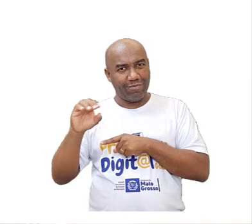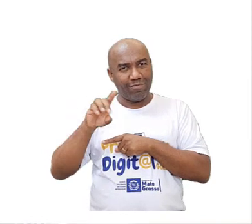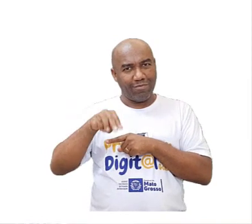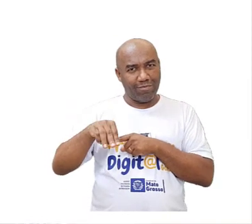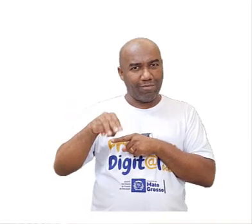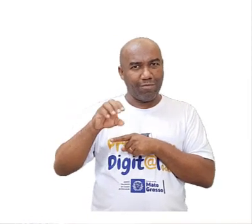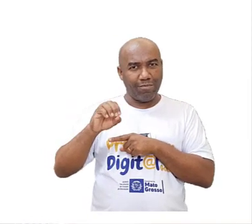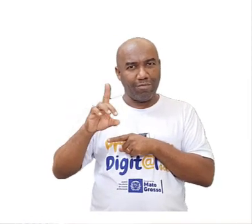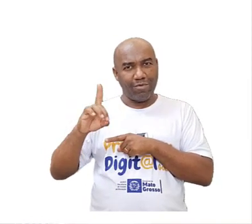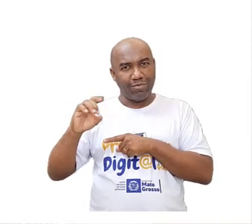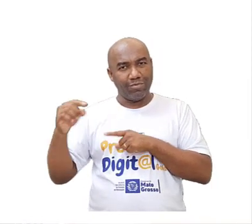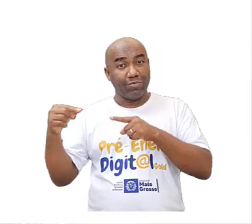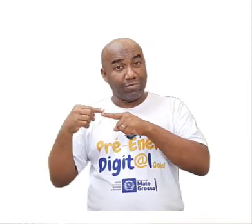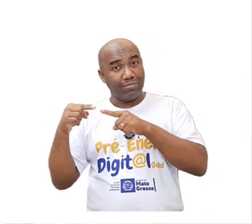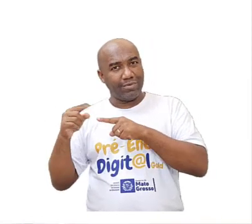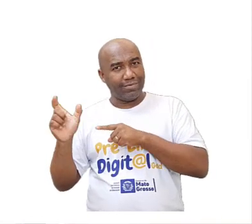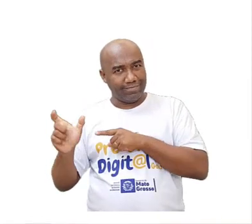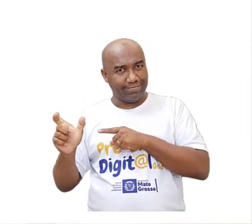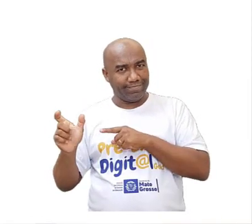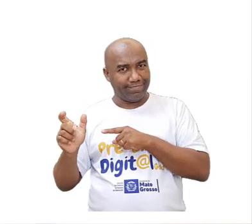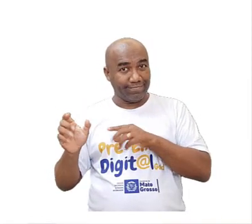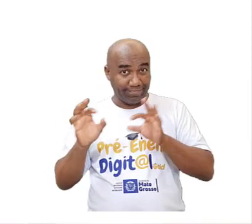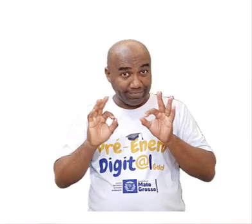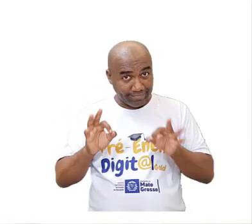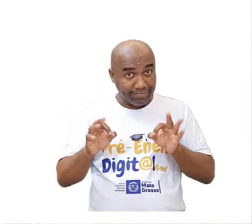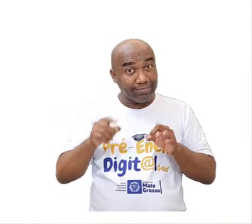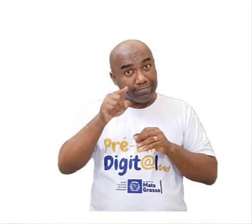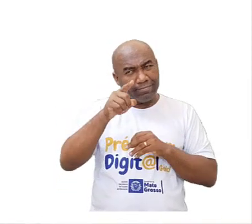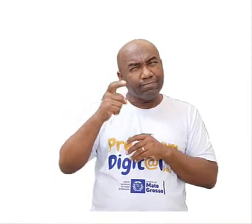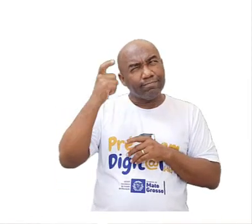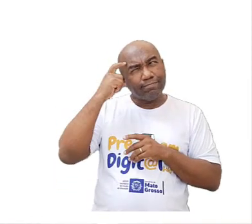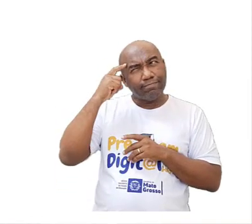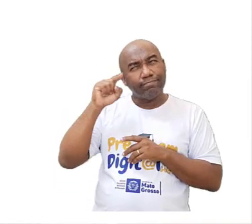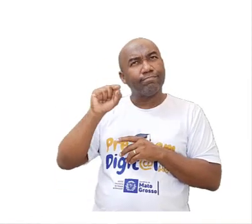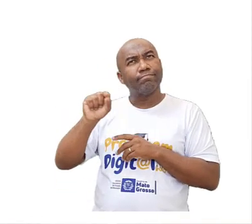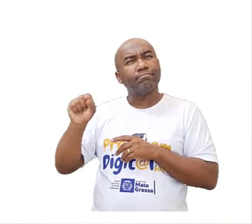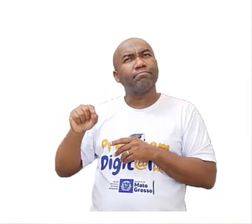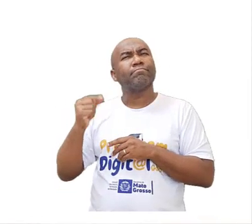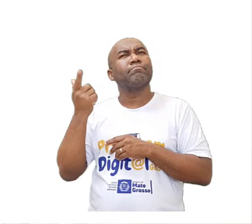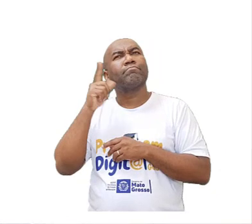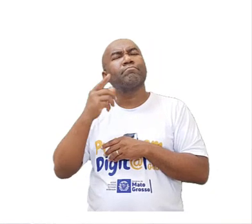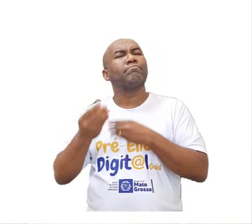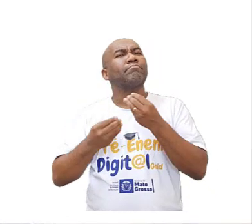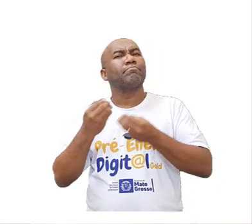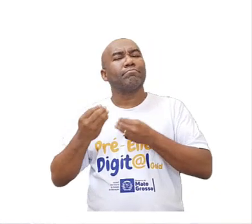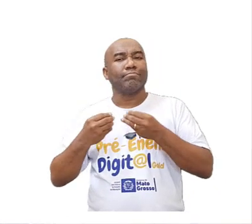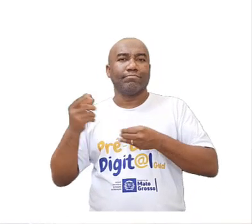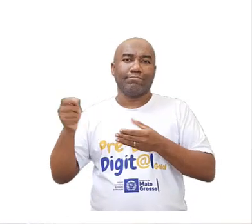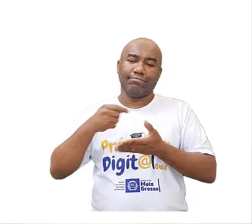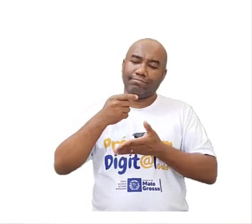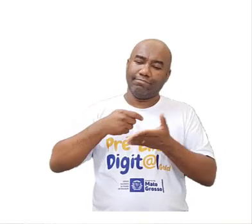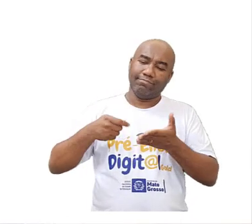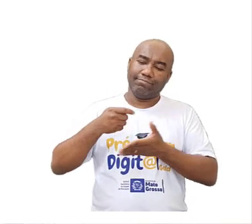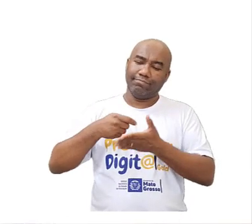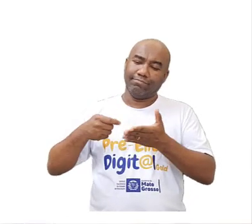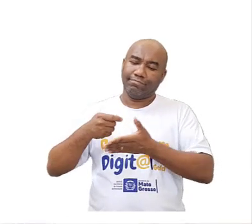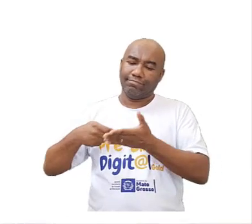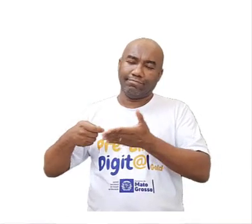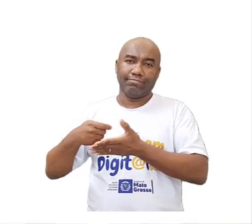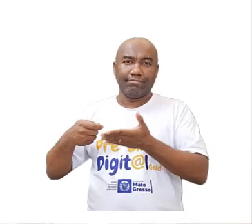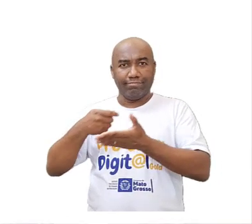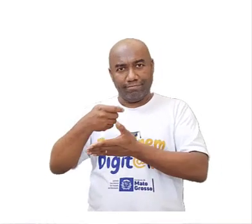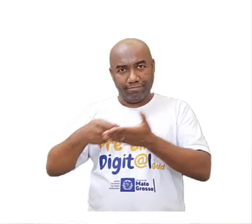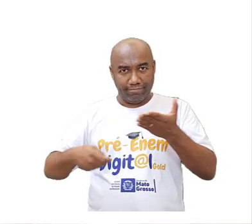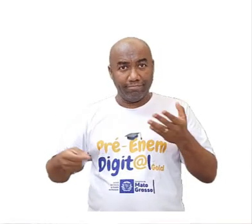fazer. Tá vendo que tá tudo interligadinho? Fora isso, eu quero saber o efeito. O que é o efeito? Vamos lá.